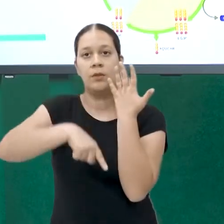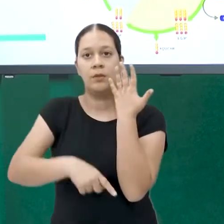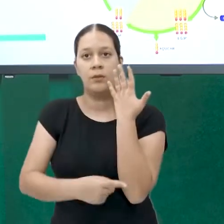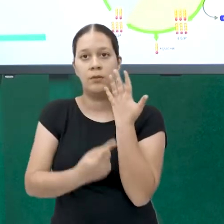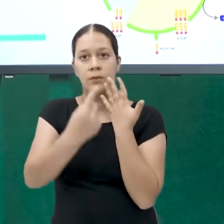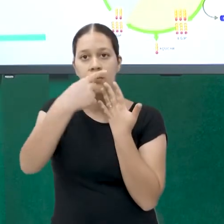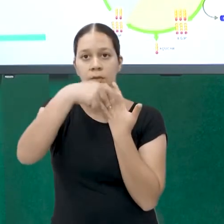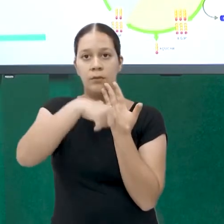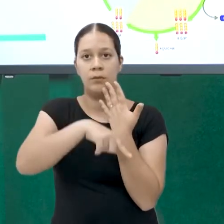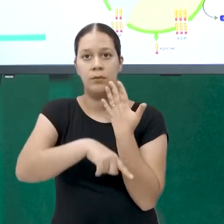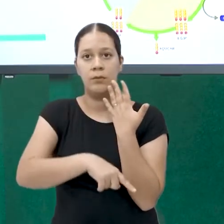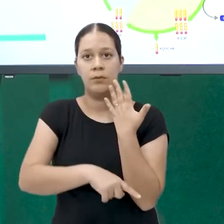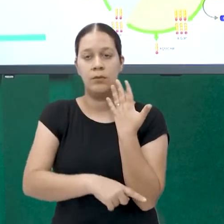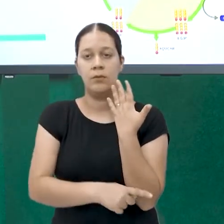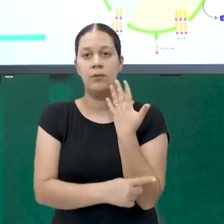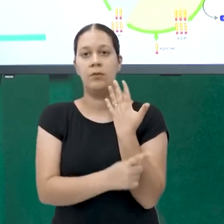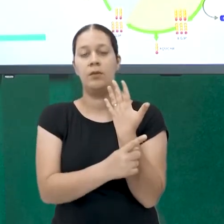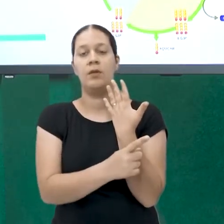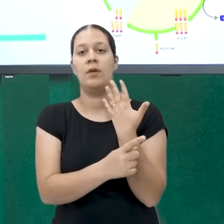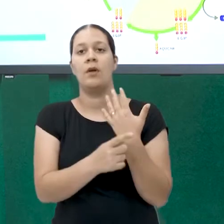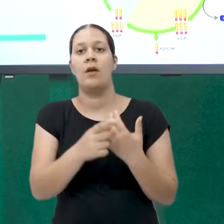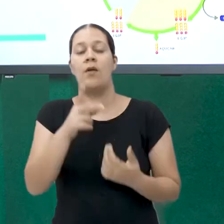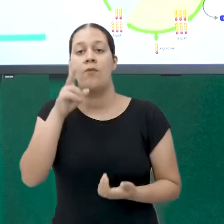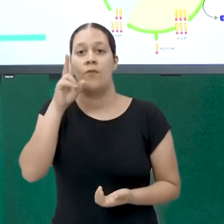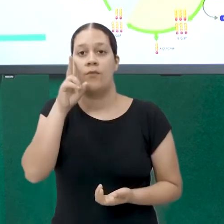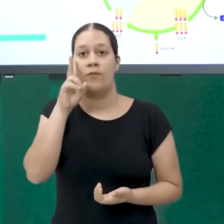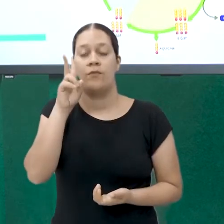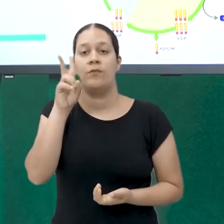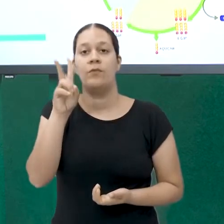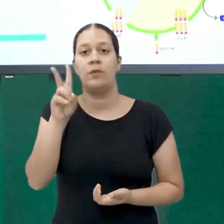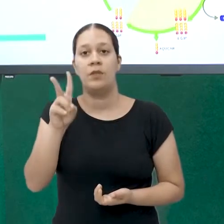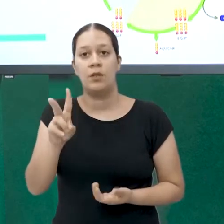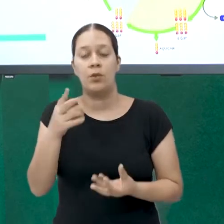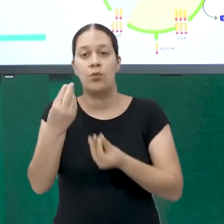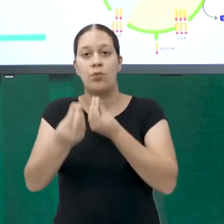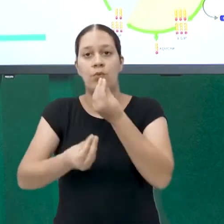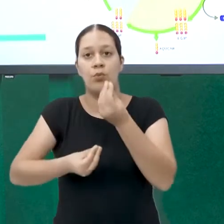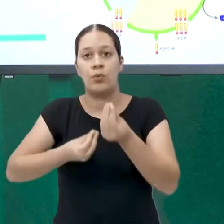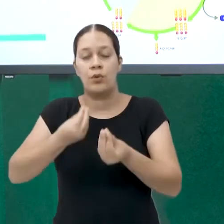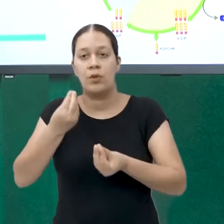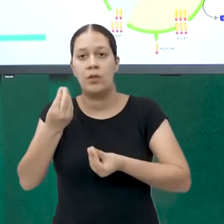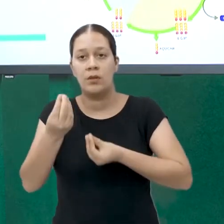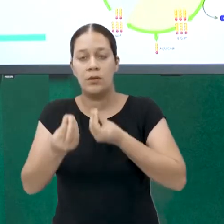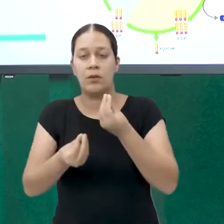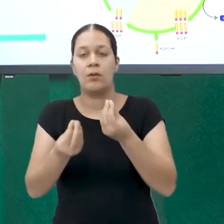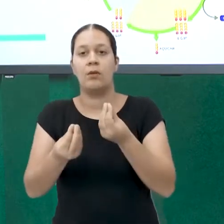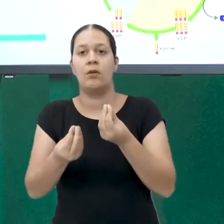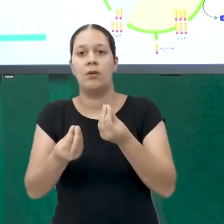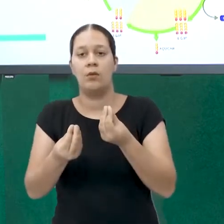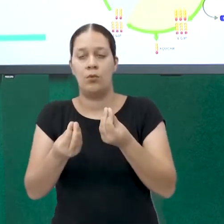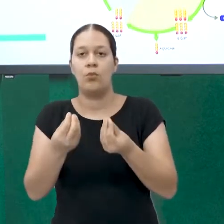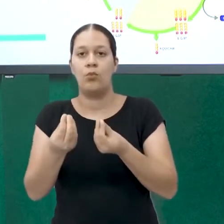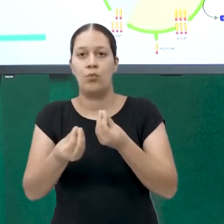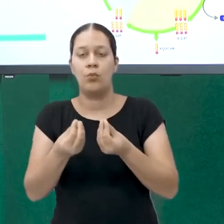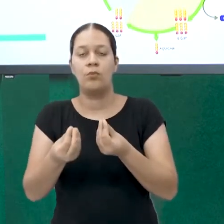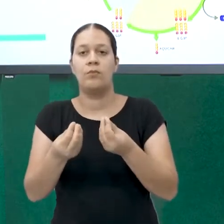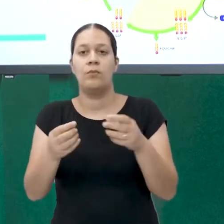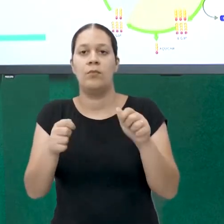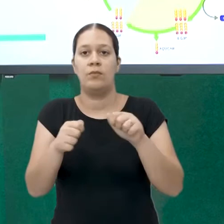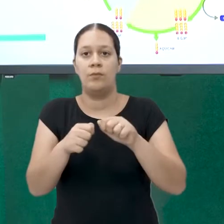os fotossistemas e com isso haver o funcionamento da ATP